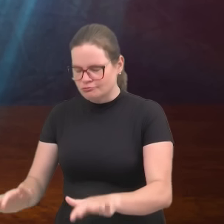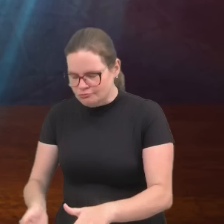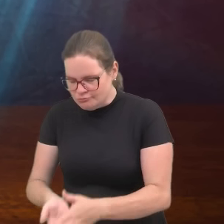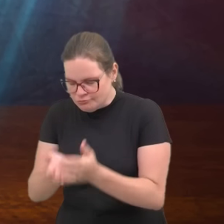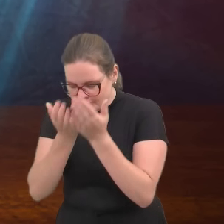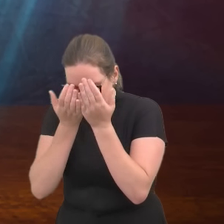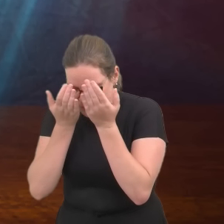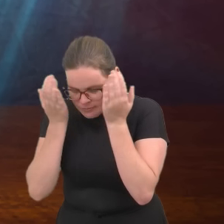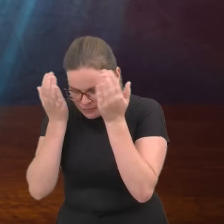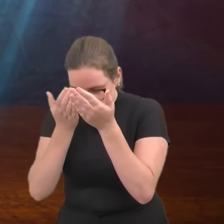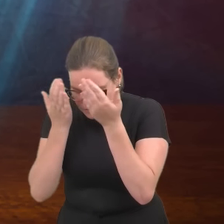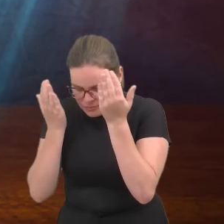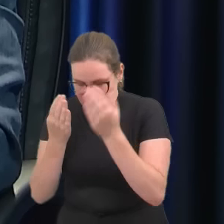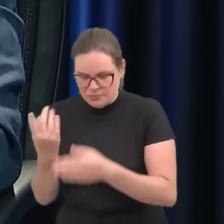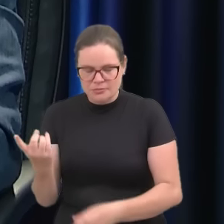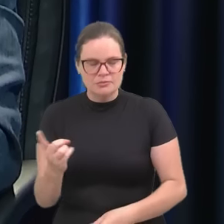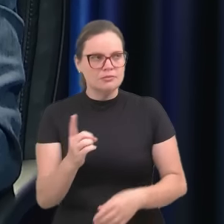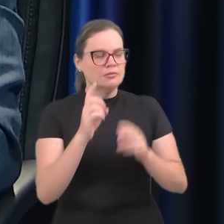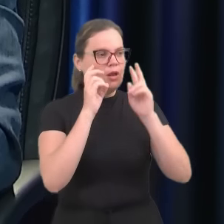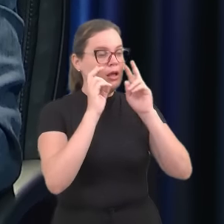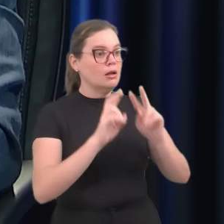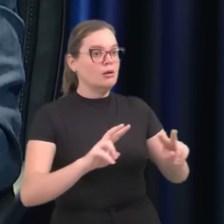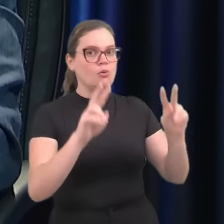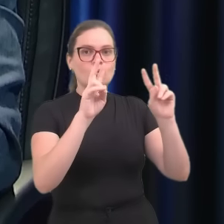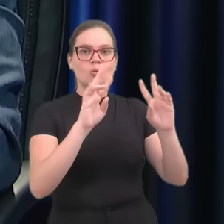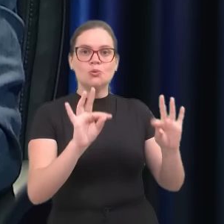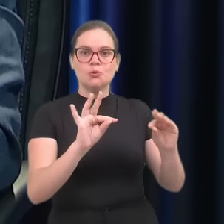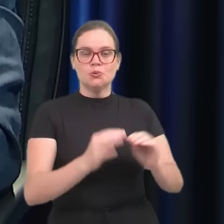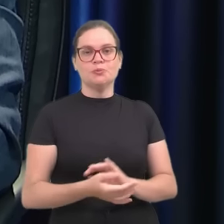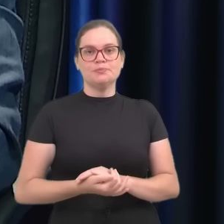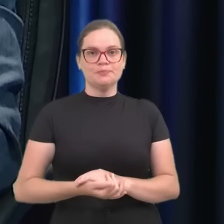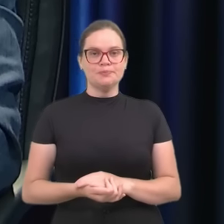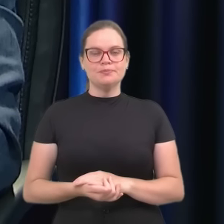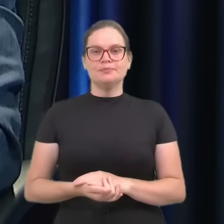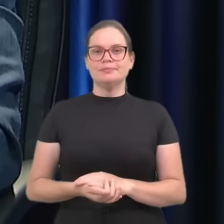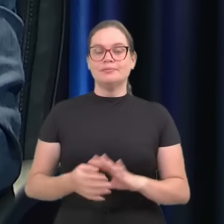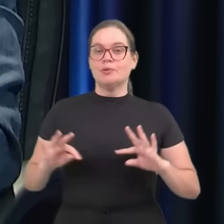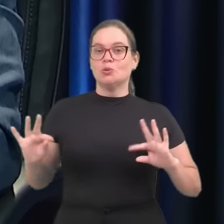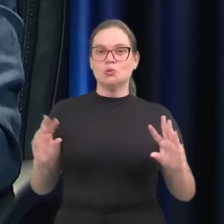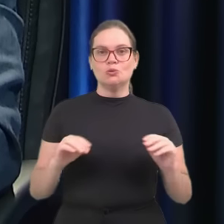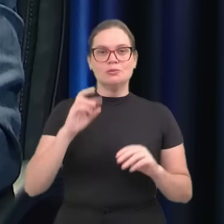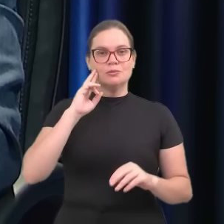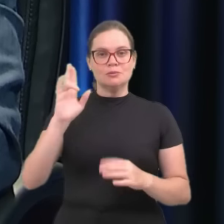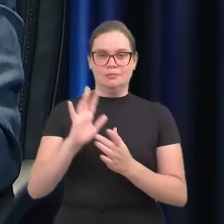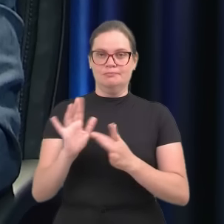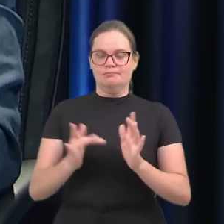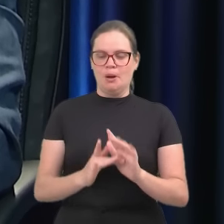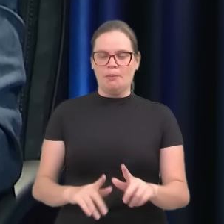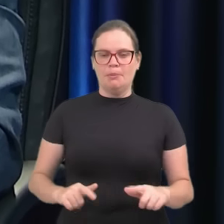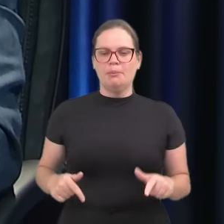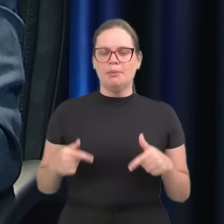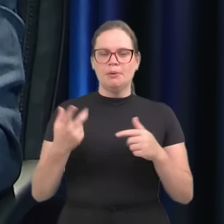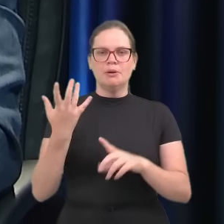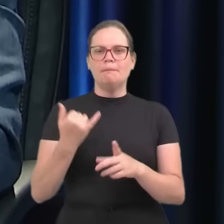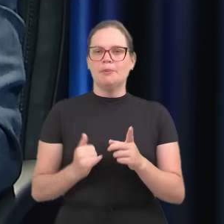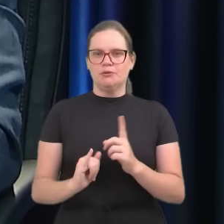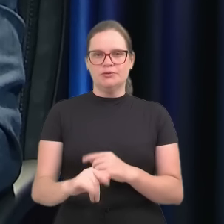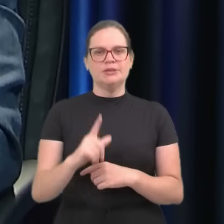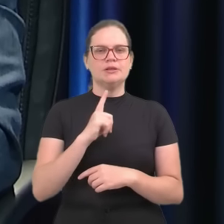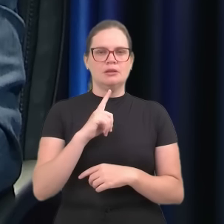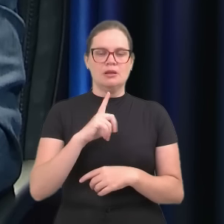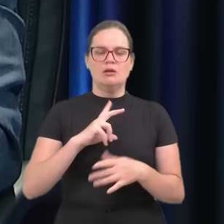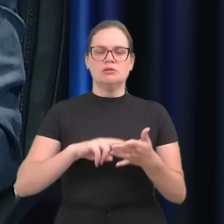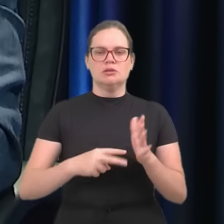voltou vendo. Glória a Então, Deus. pastor Miguel, tudo que Jesus fez era profético, tinha sempre um